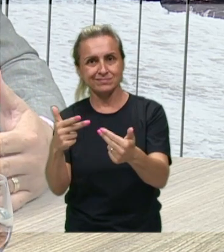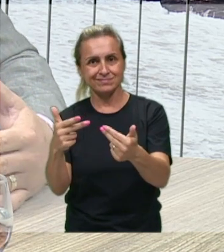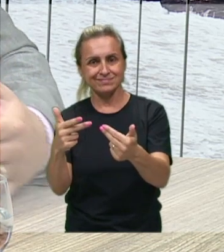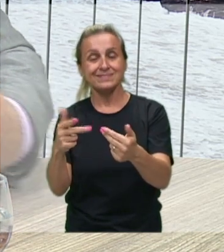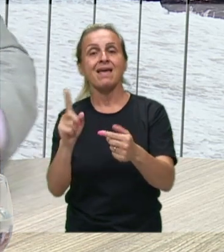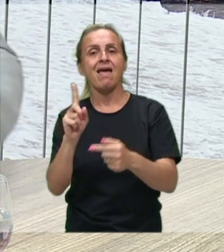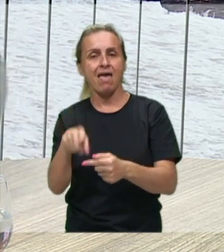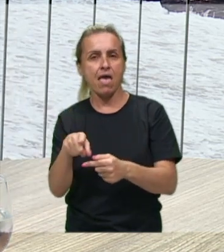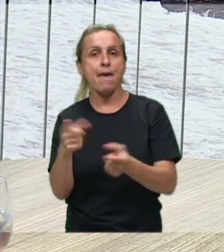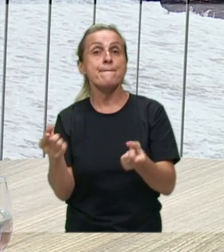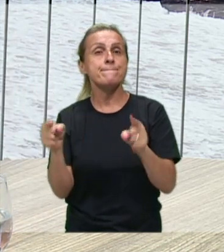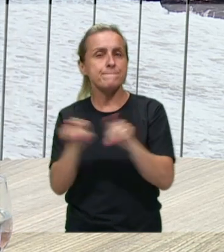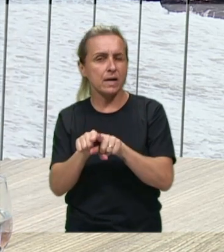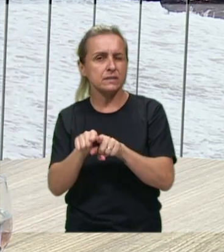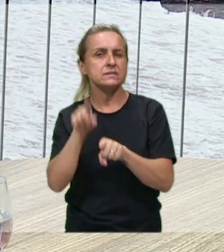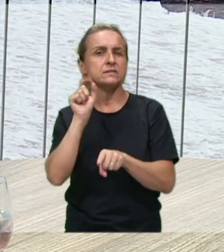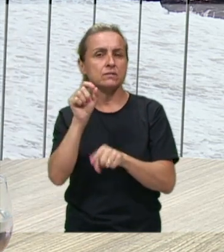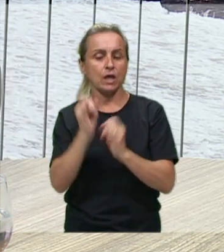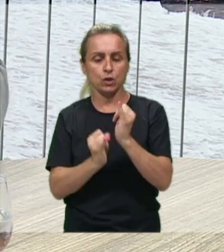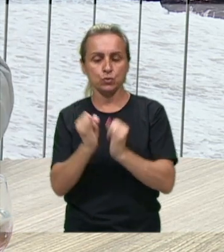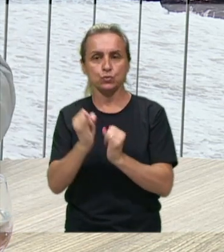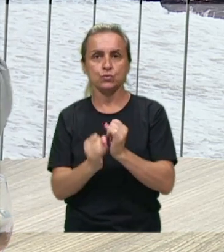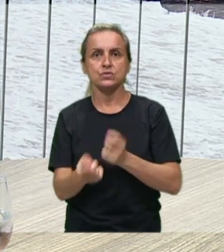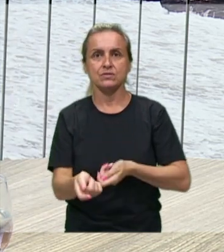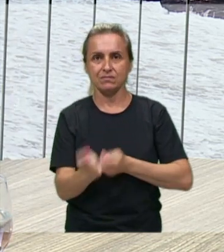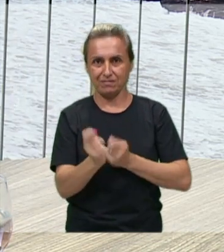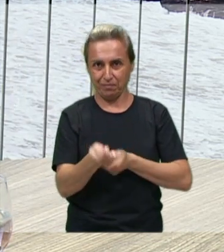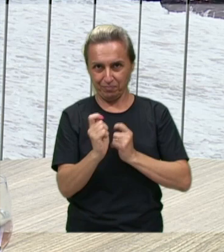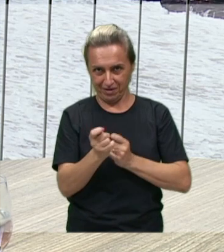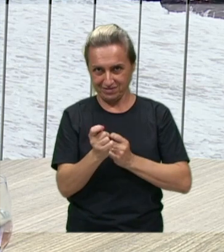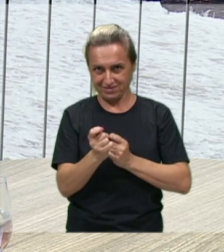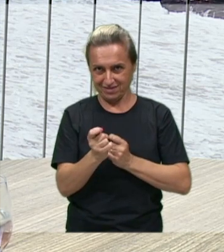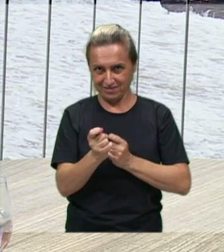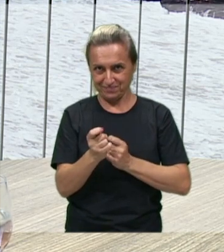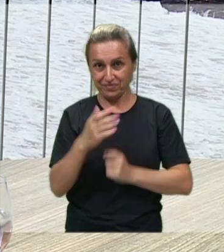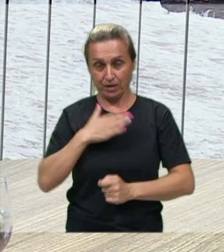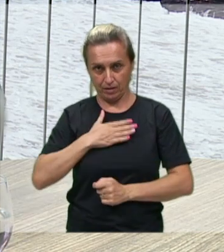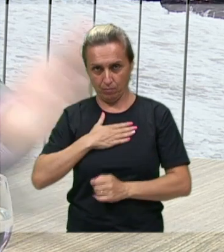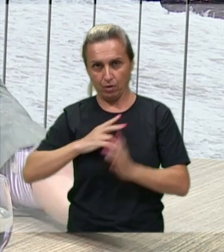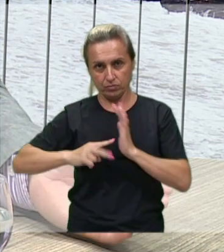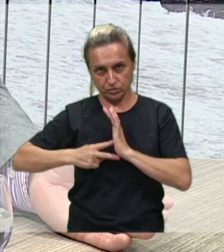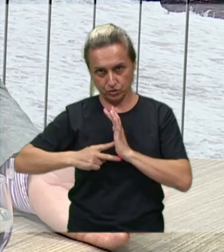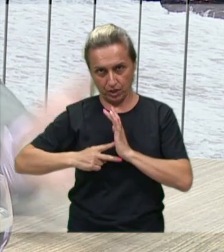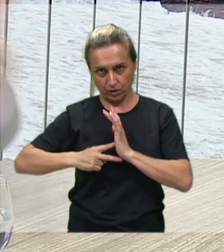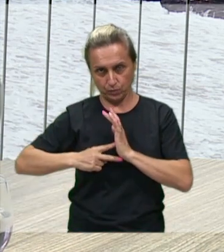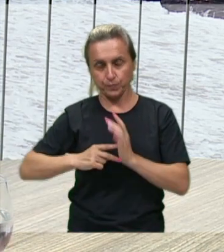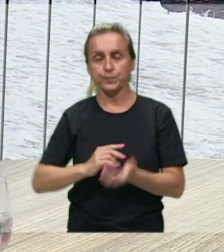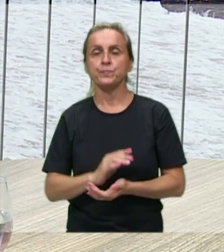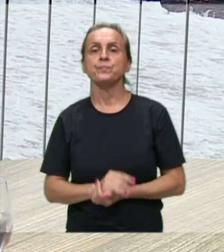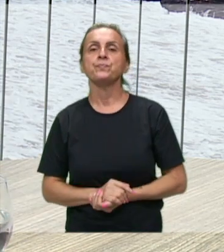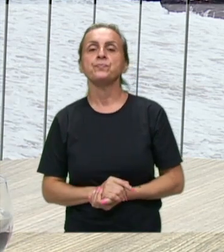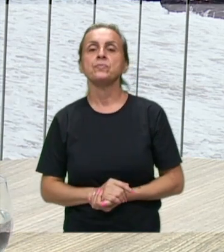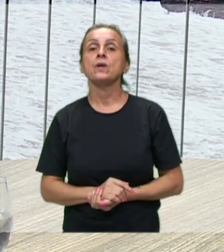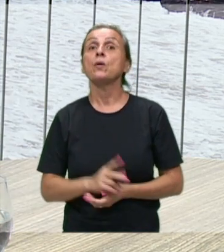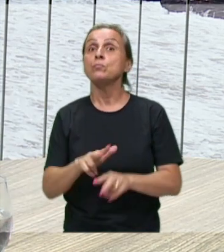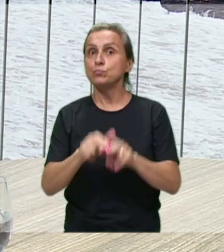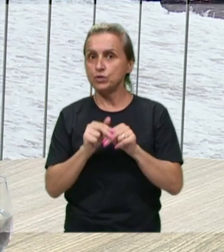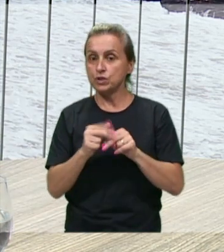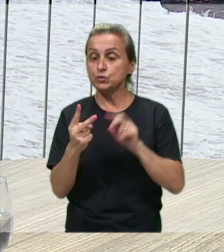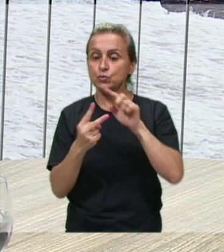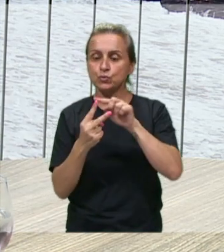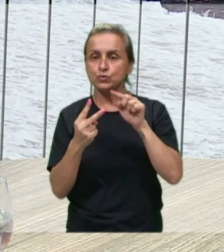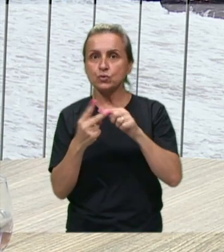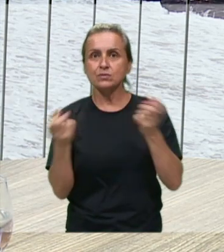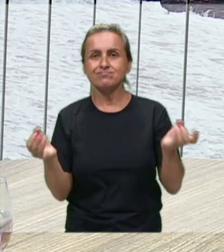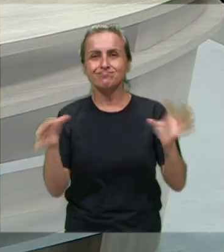Citrapesca. Automaticamente, os caminhos dados pelo eu armador e o meu pescador têm que alinhar junto.